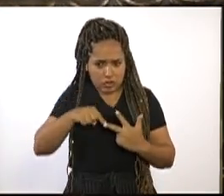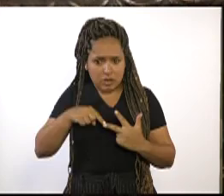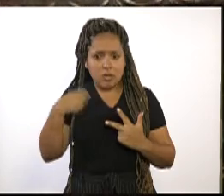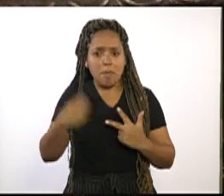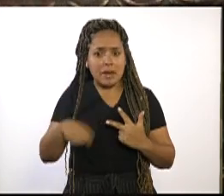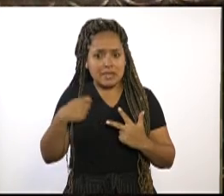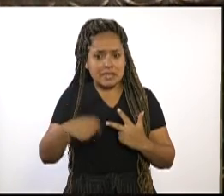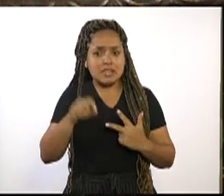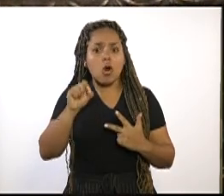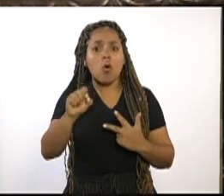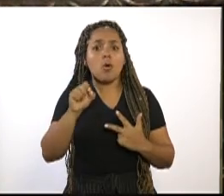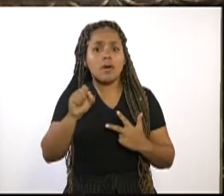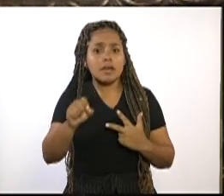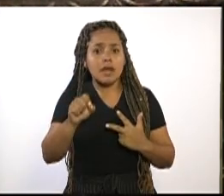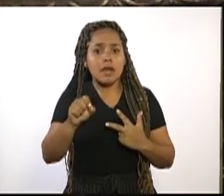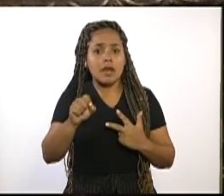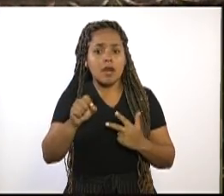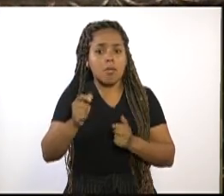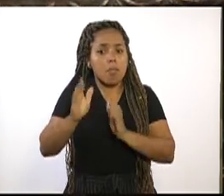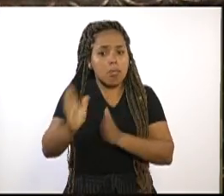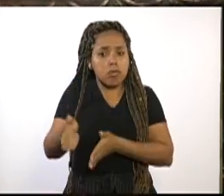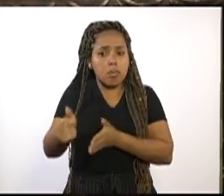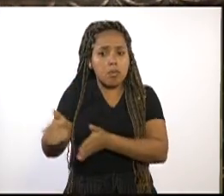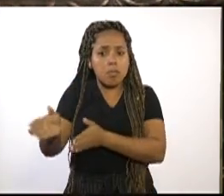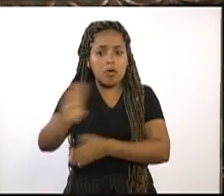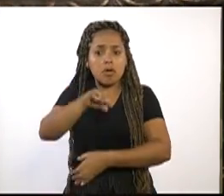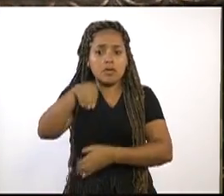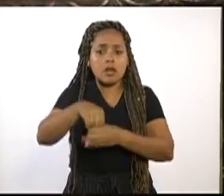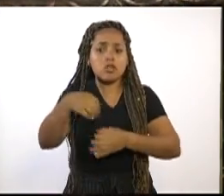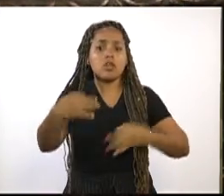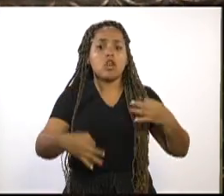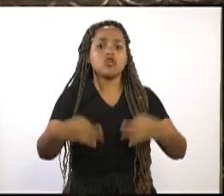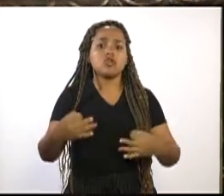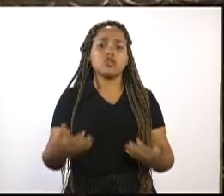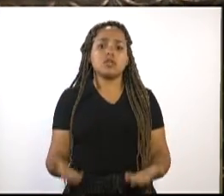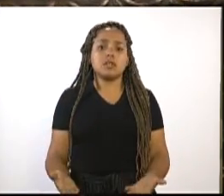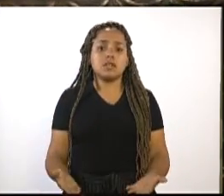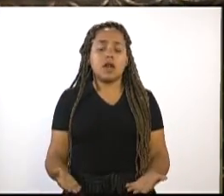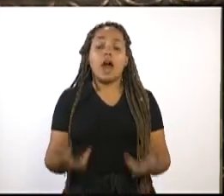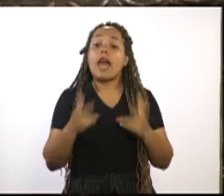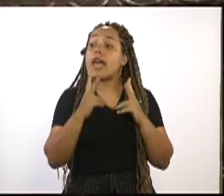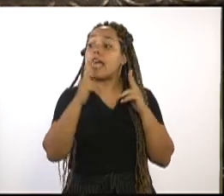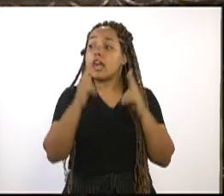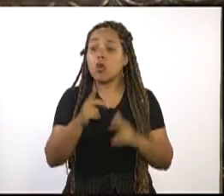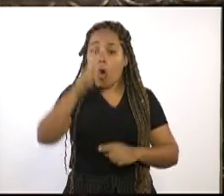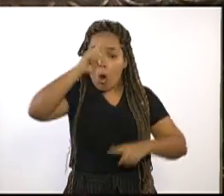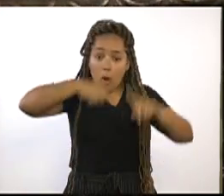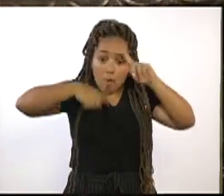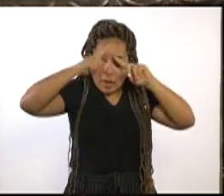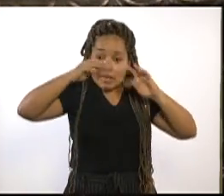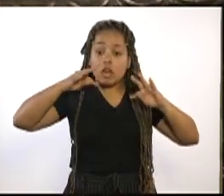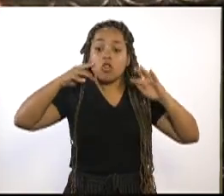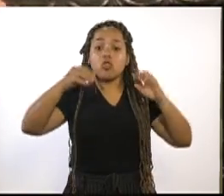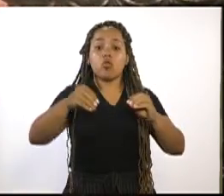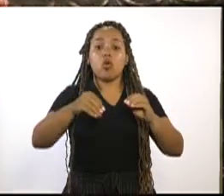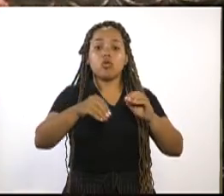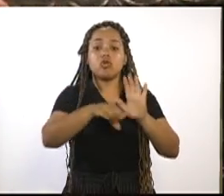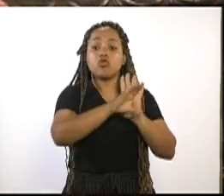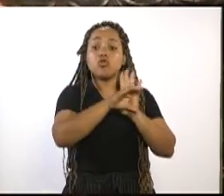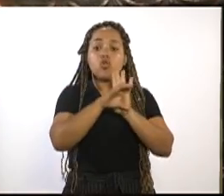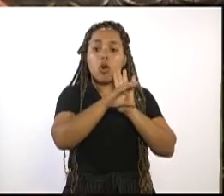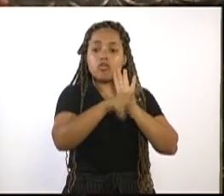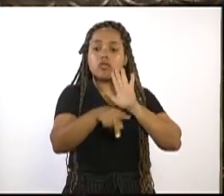levados à barra da justiça, como determina todos os códigos de